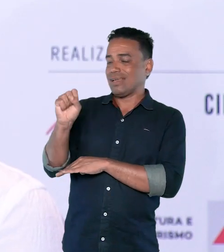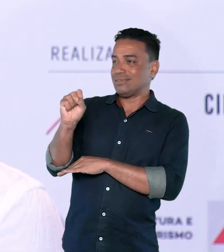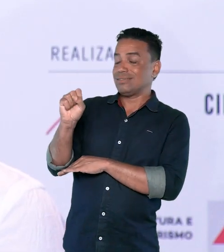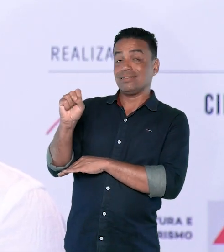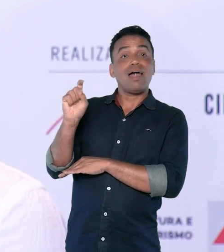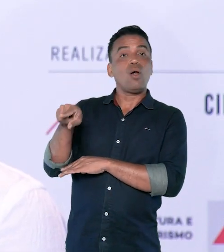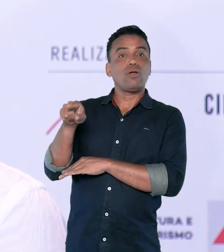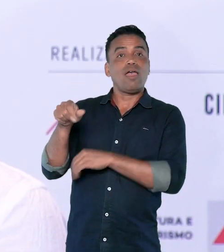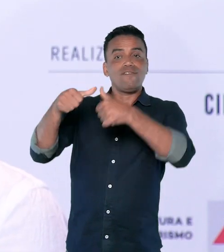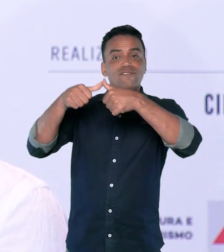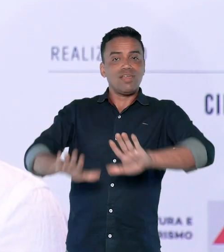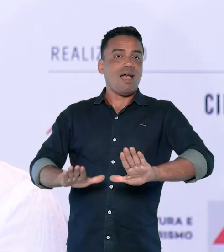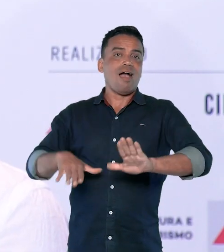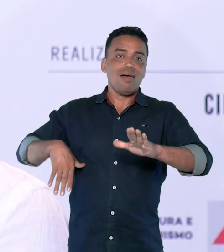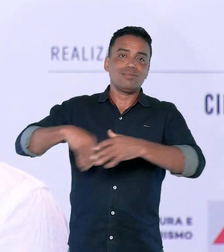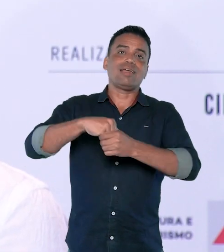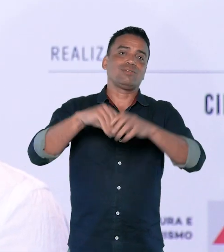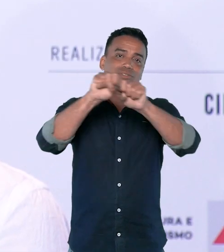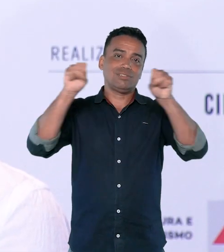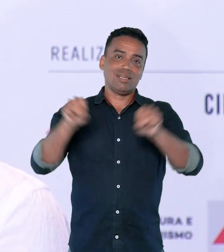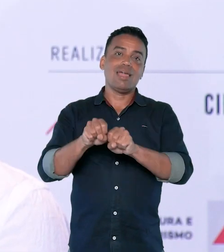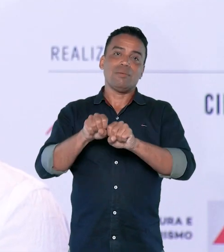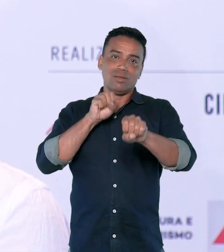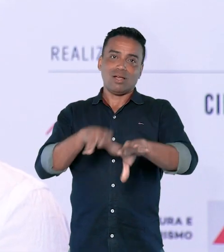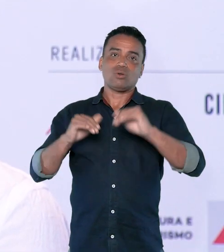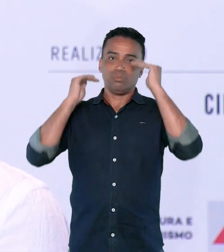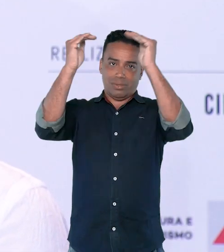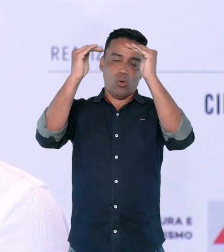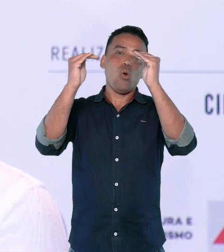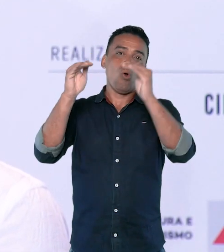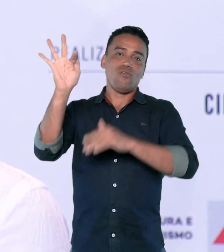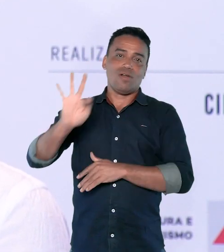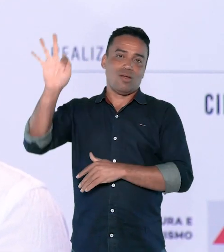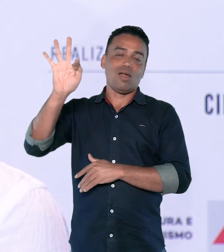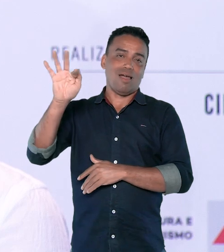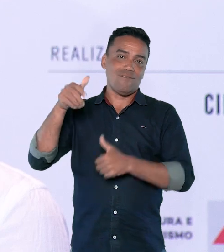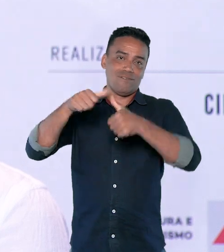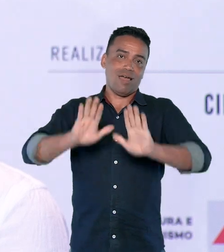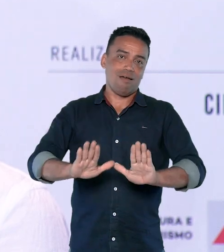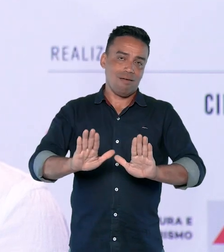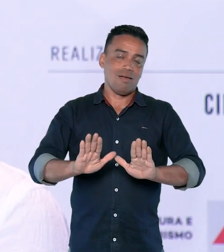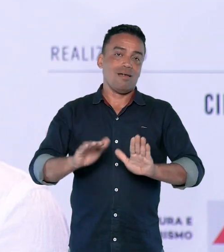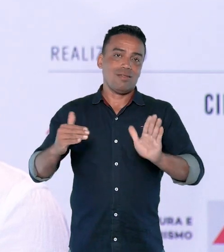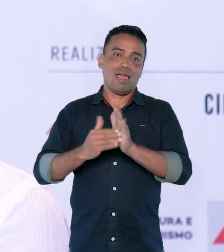dele na universidade. E essa permanência está mediada justamente com